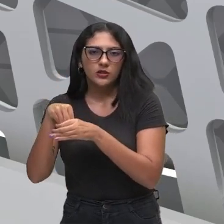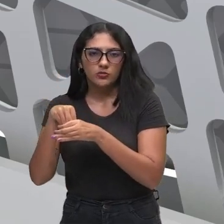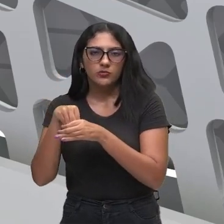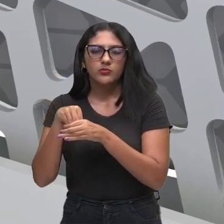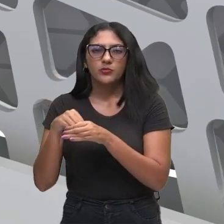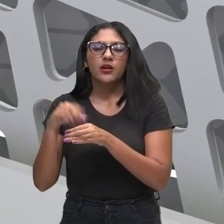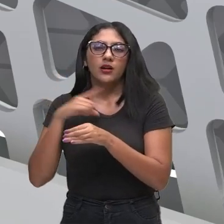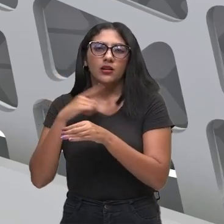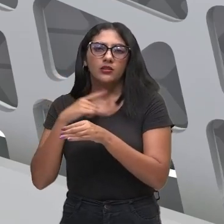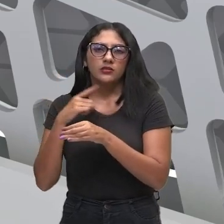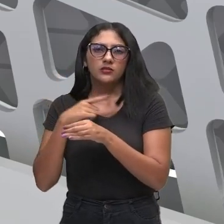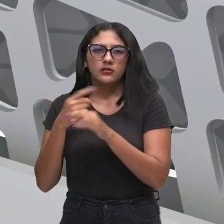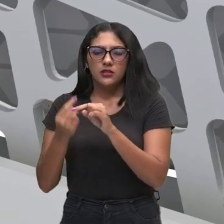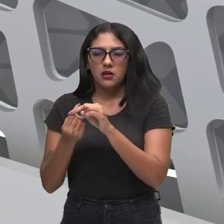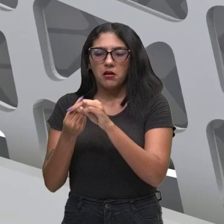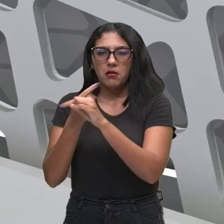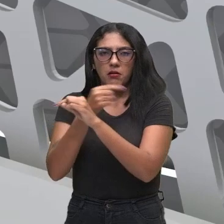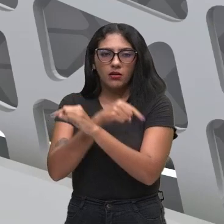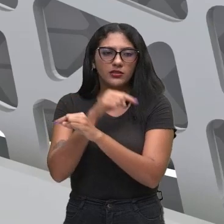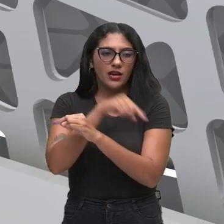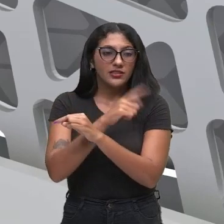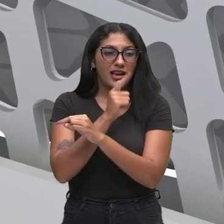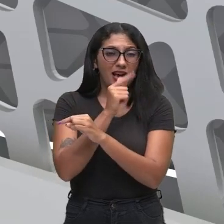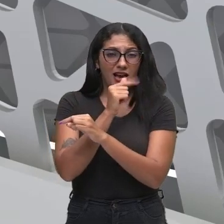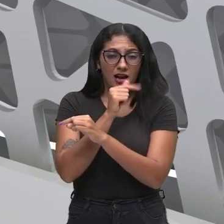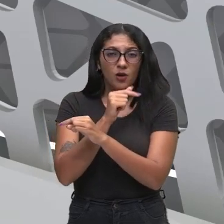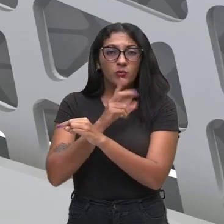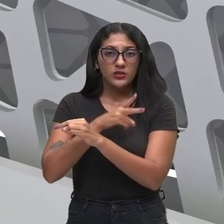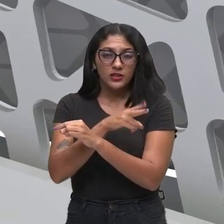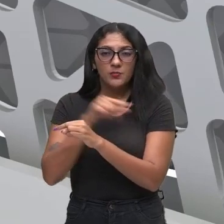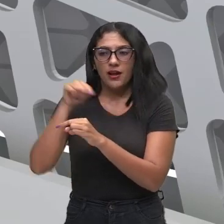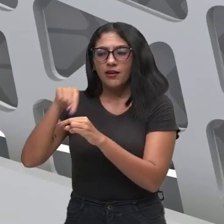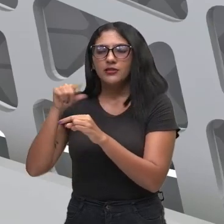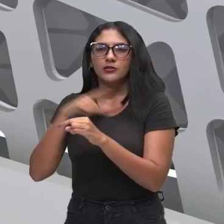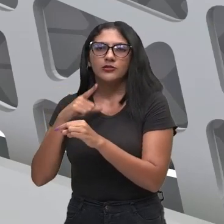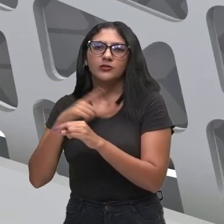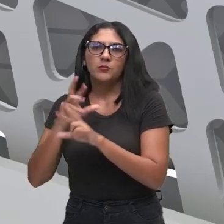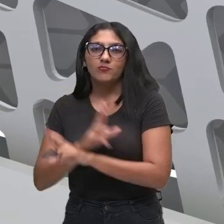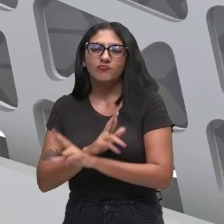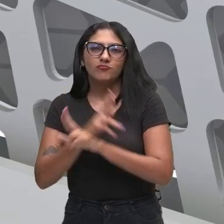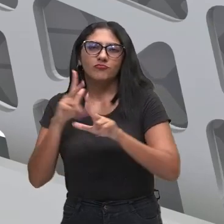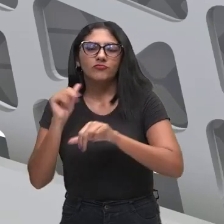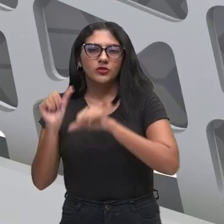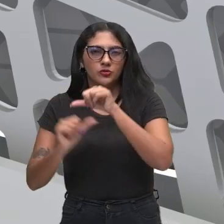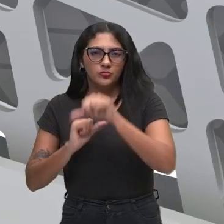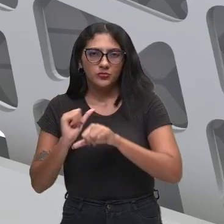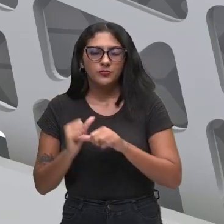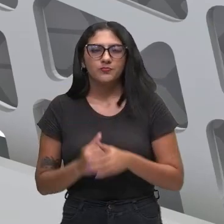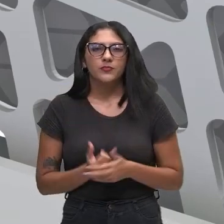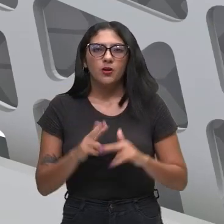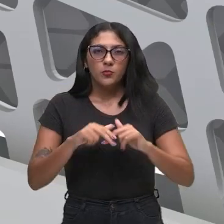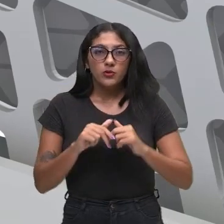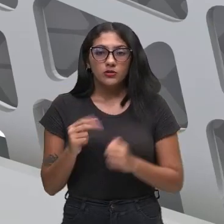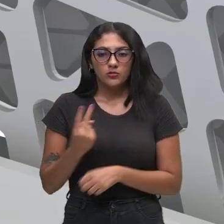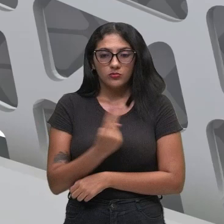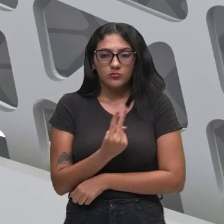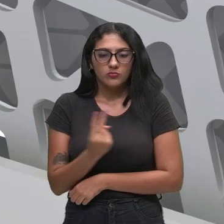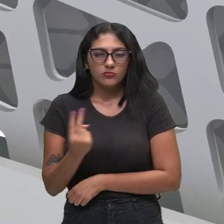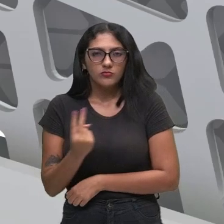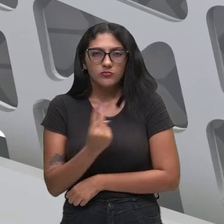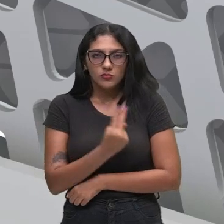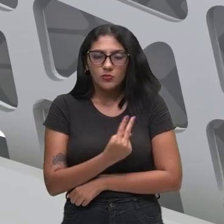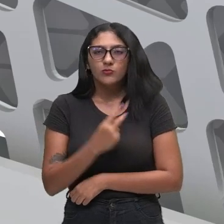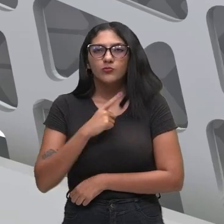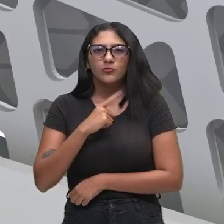que iniciou e ao final será outro. Tá bom? Então, esses são os dois tipos da classificação quanto ao